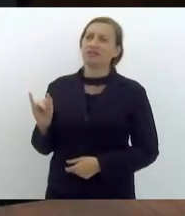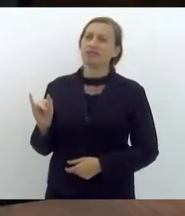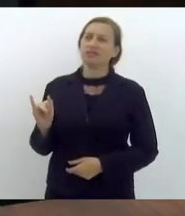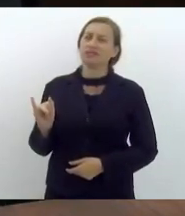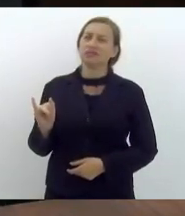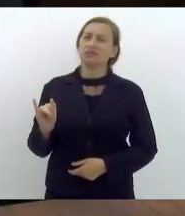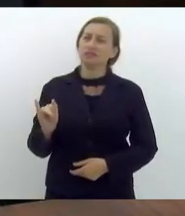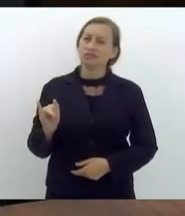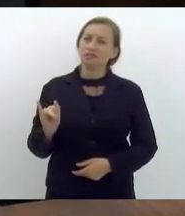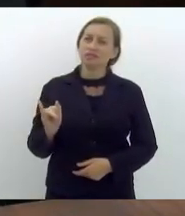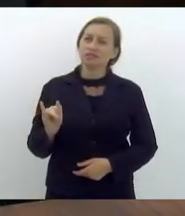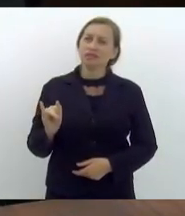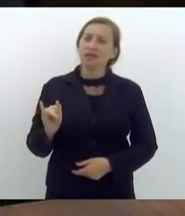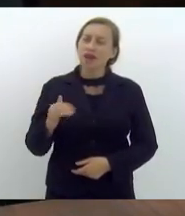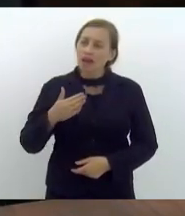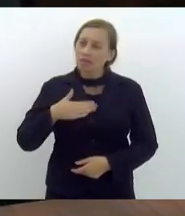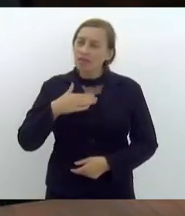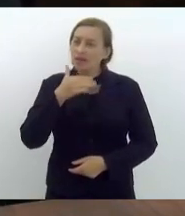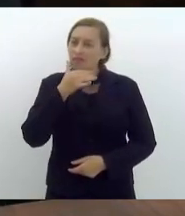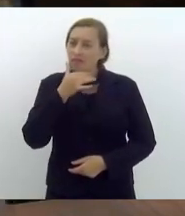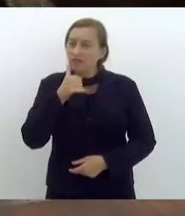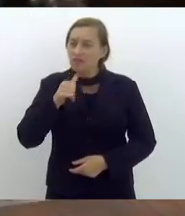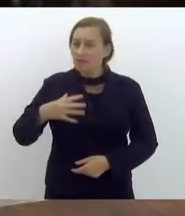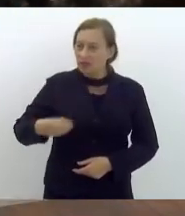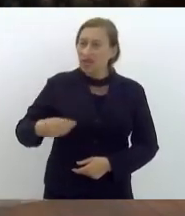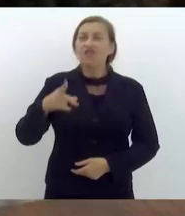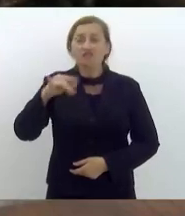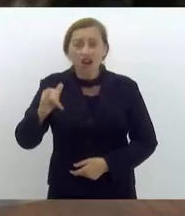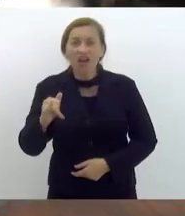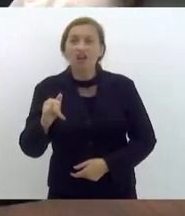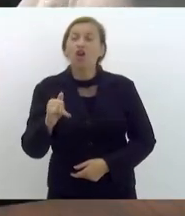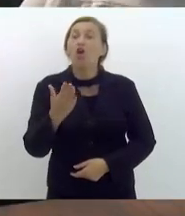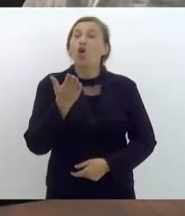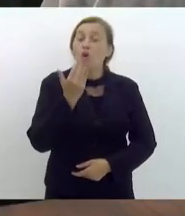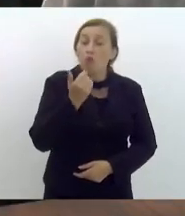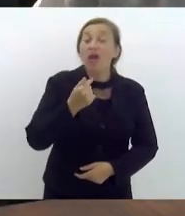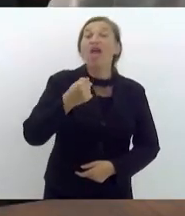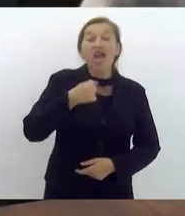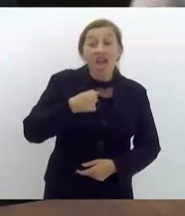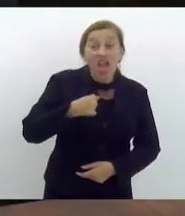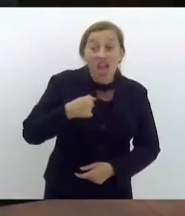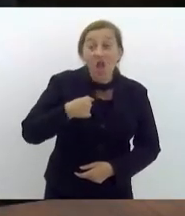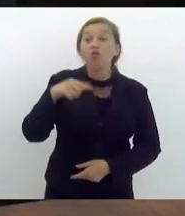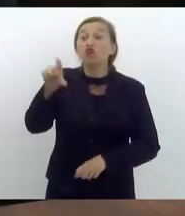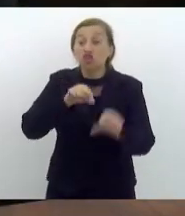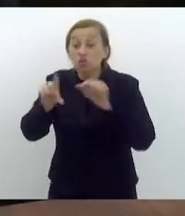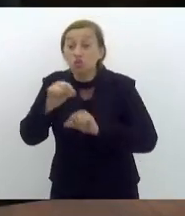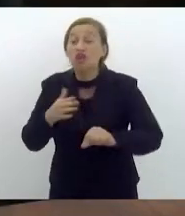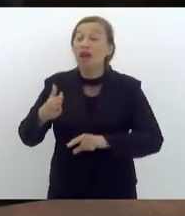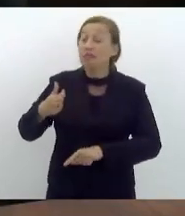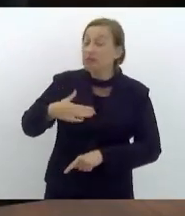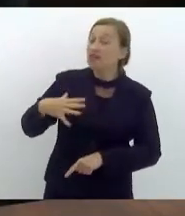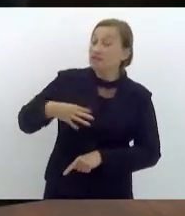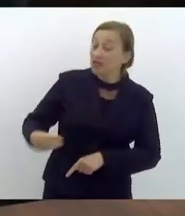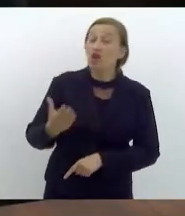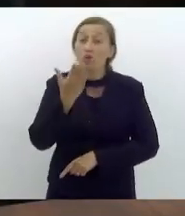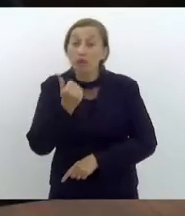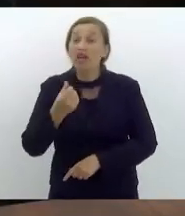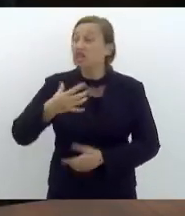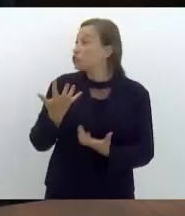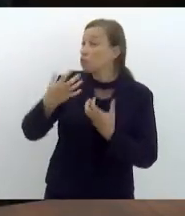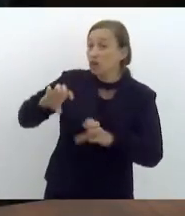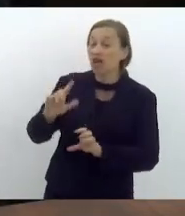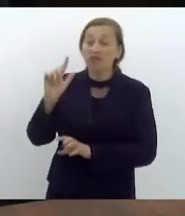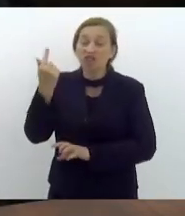que determina o que minha filha vai comer sou eu pô Quem determina que minha filha vai comer ou deixar de comer sou eu se eu não quero que entre refrigerante